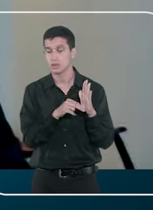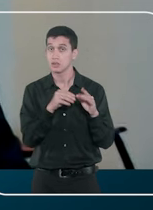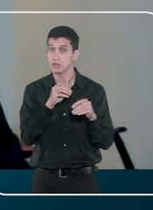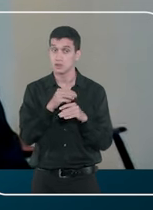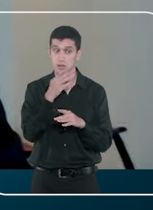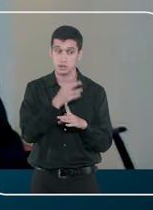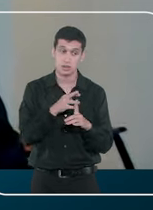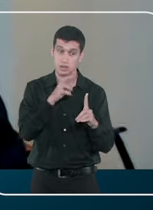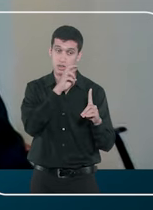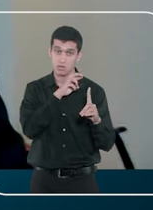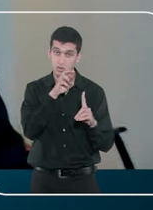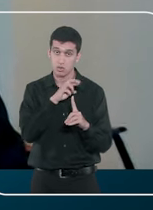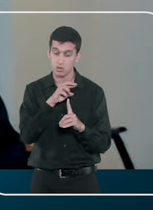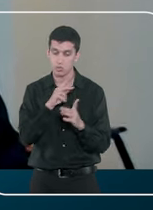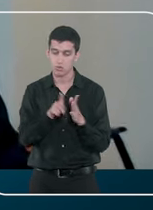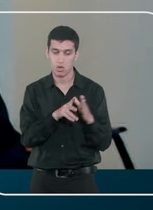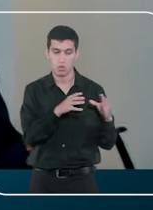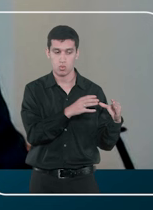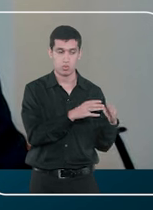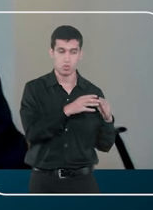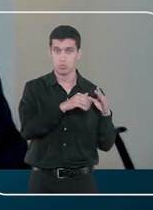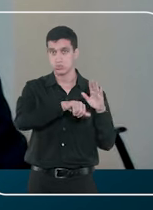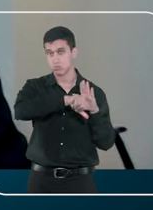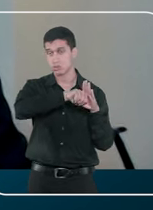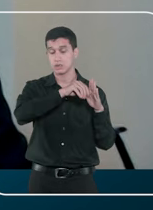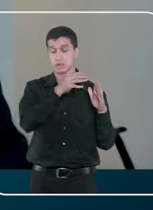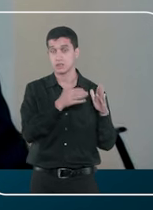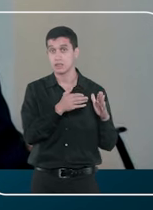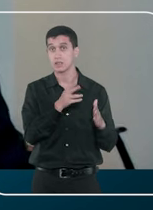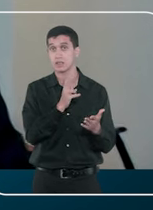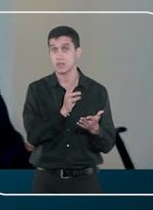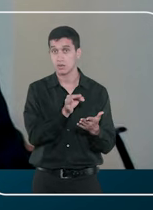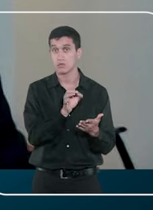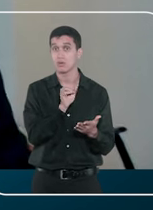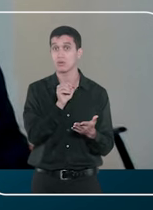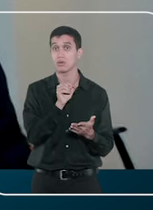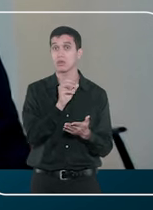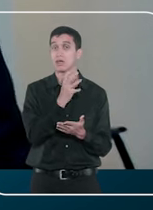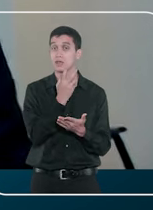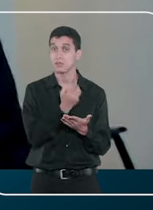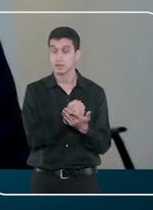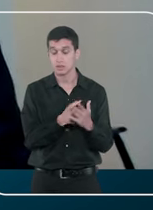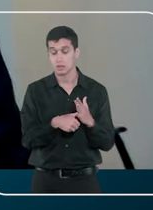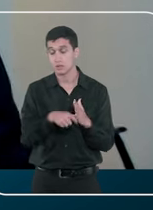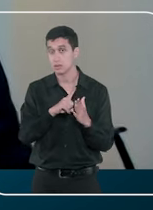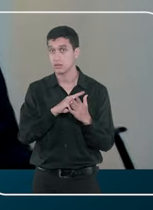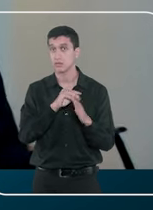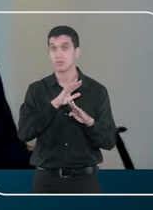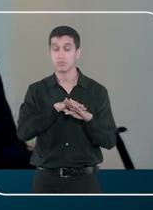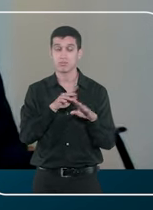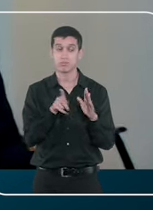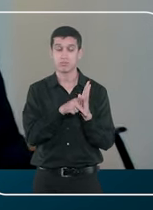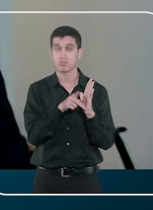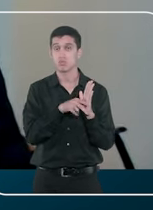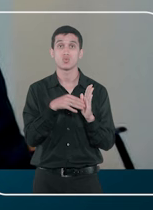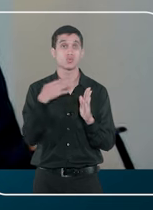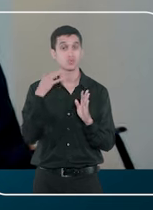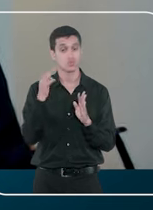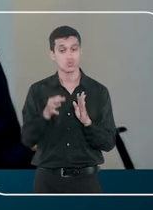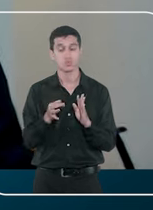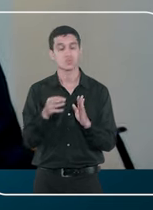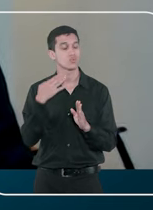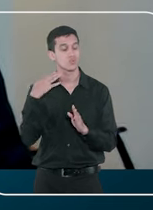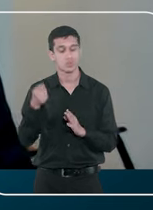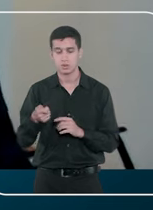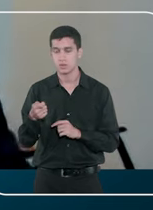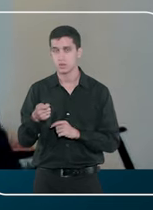de investigações de organizações criminosas, ele é autorizado previamente pelo juízo. Ou seja, olha